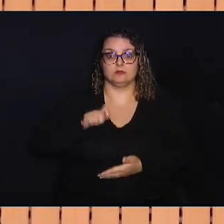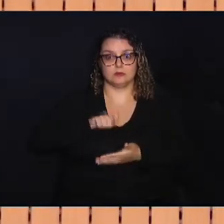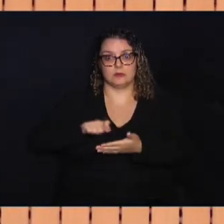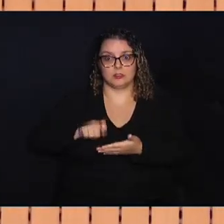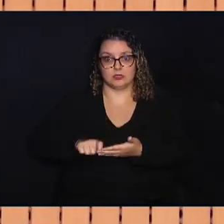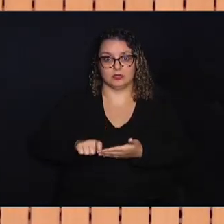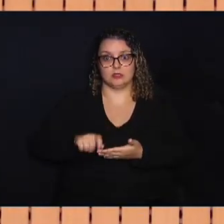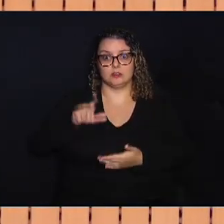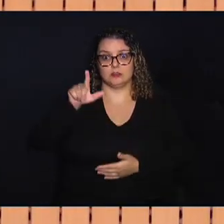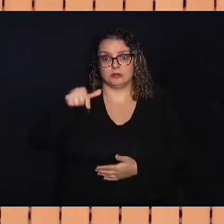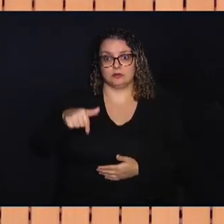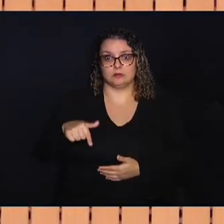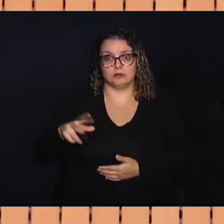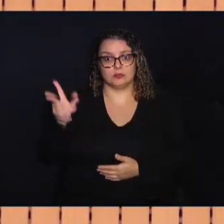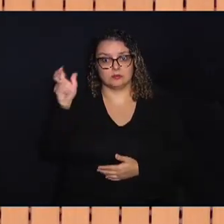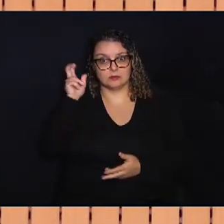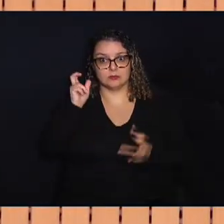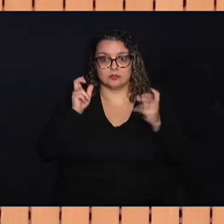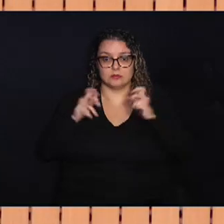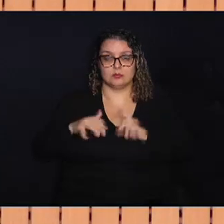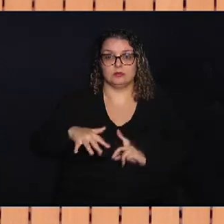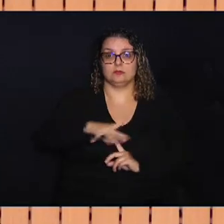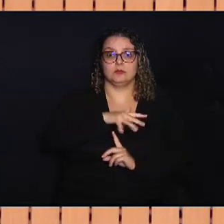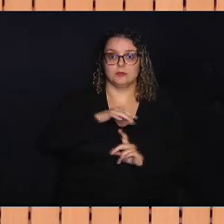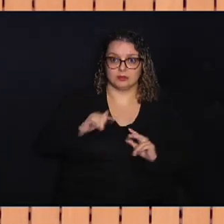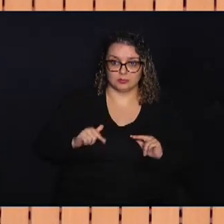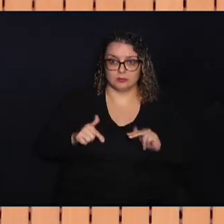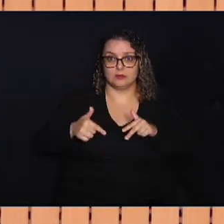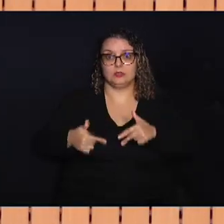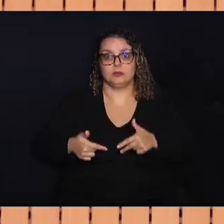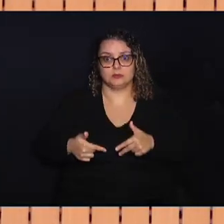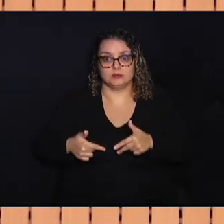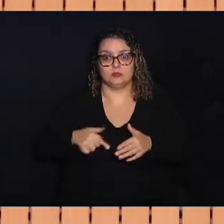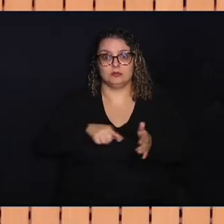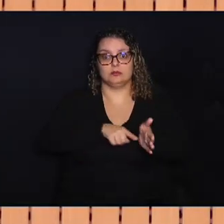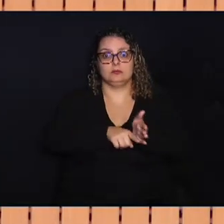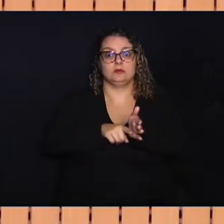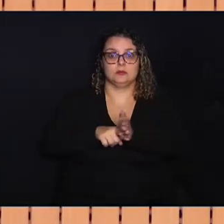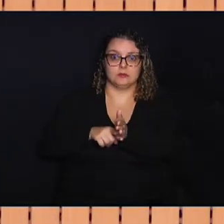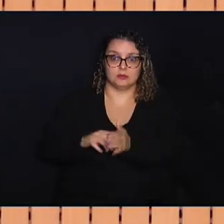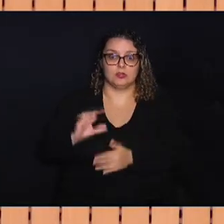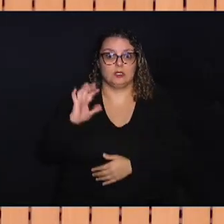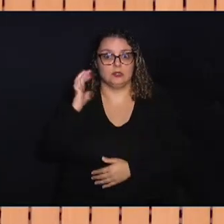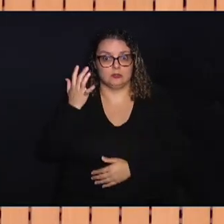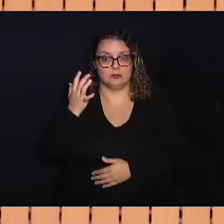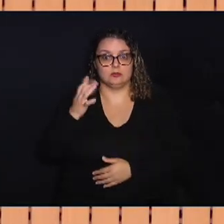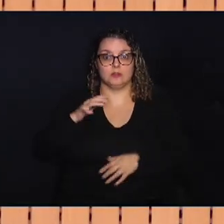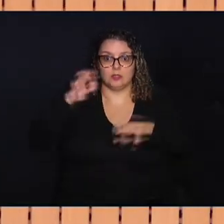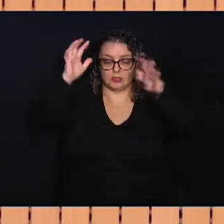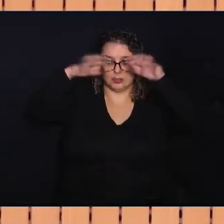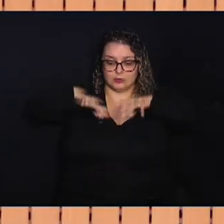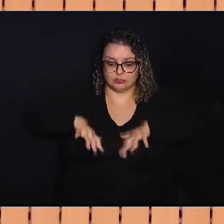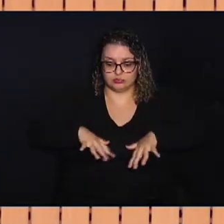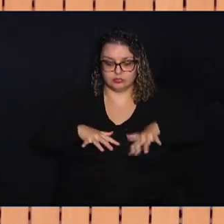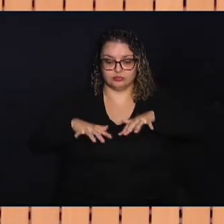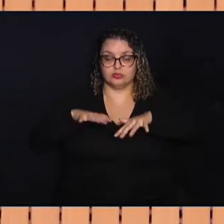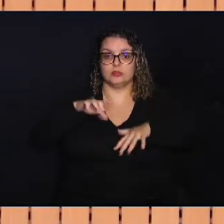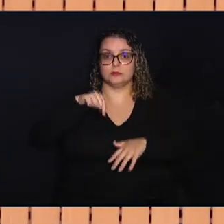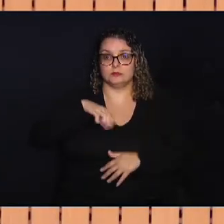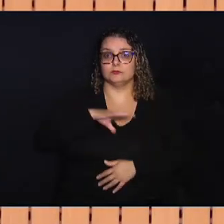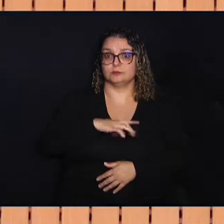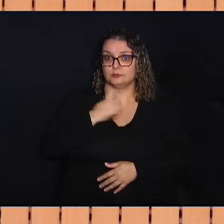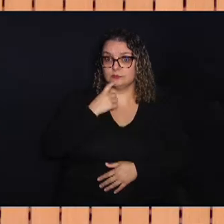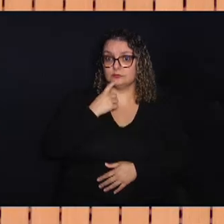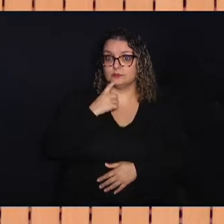ouvido ambientalistas, pesquisadores e a população acometida por enchentes aqui na cidade de Campinas, né,